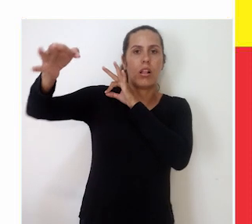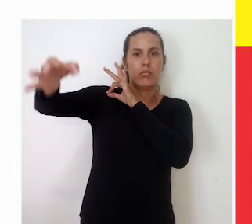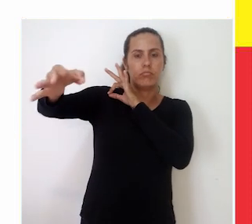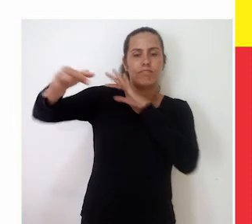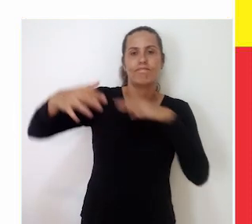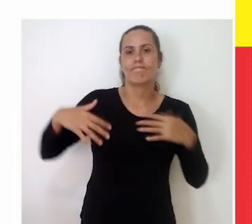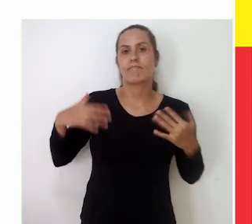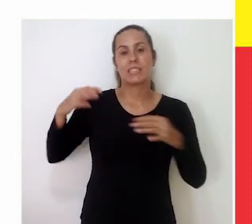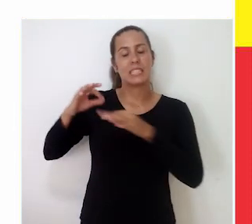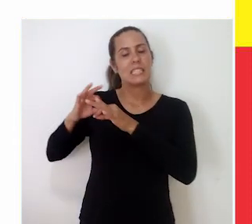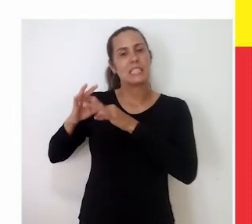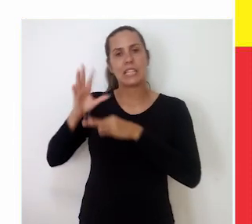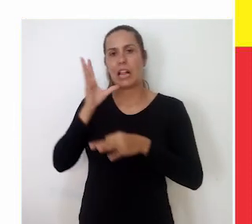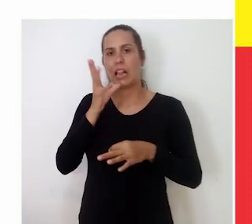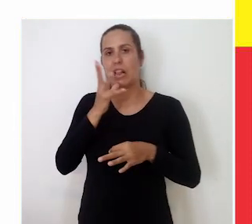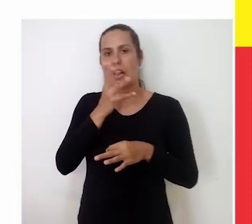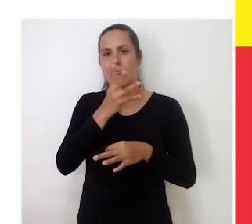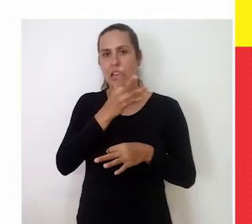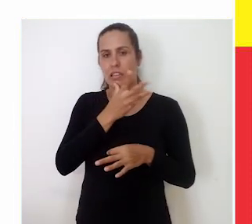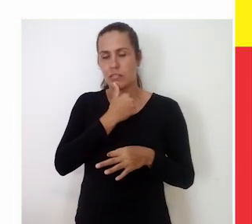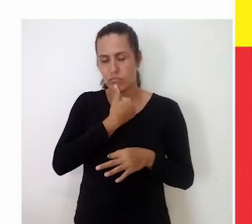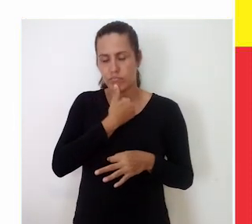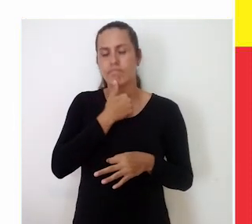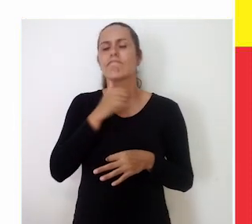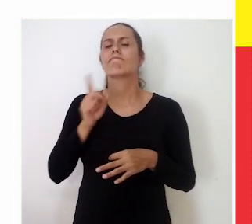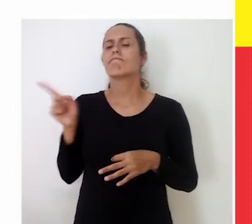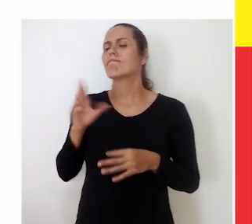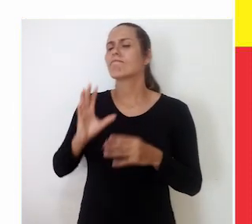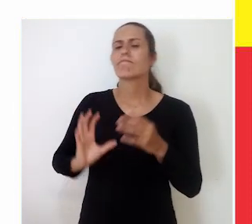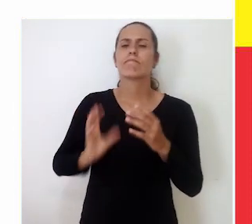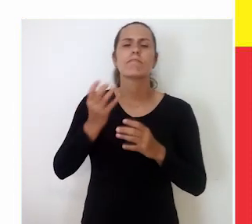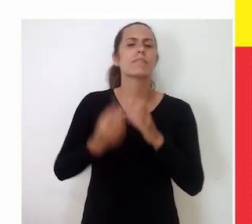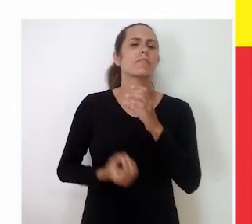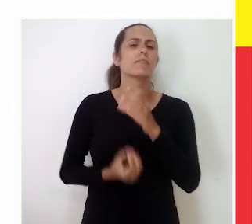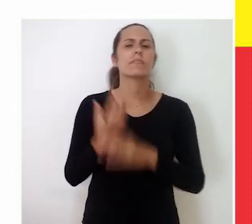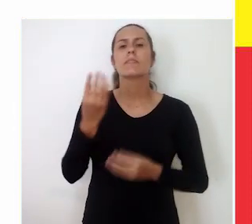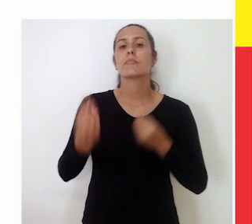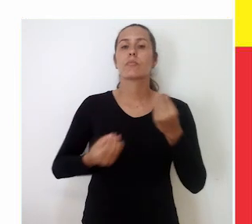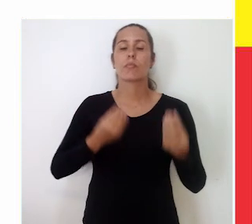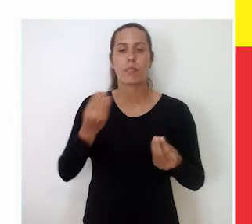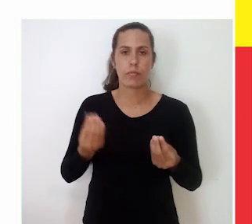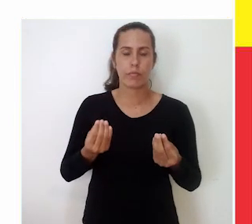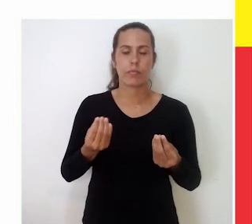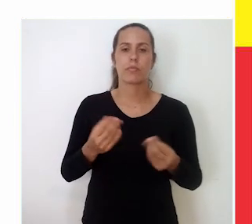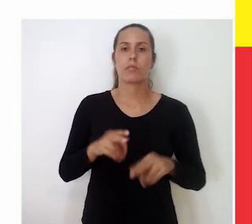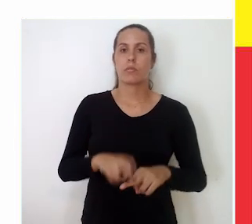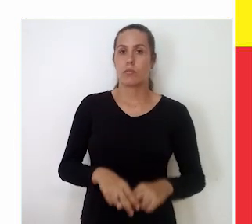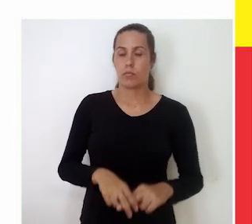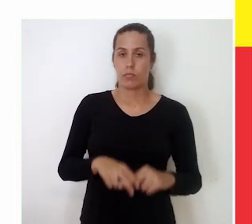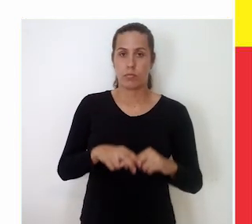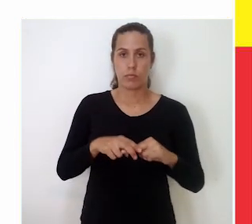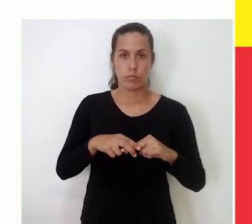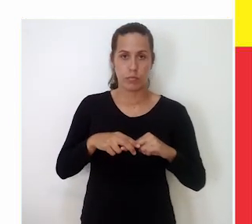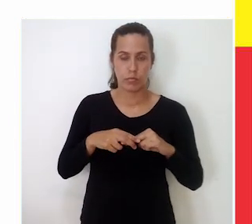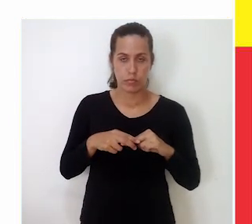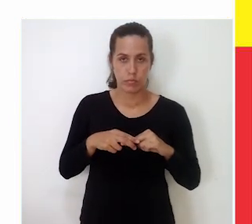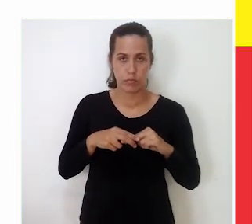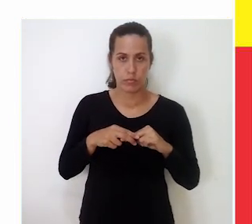climático natural, causado, olha a imagem, pela insuficiência da